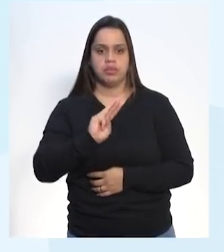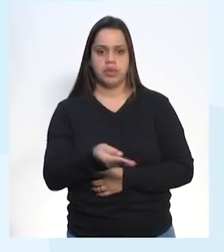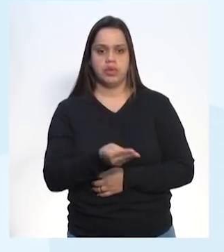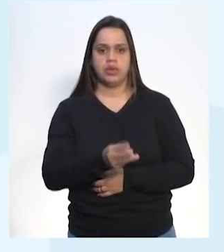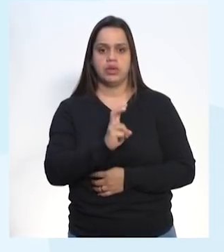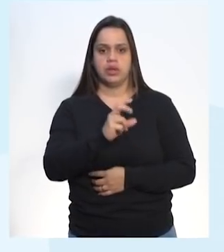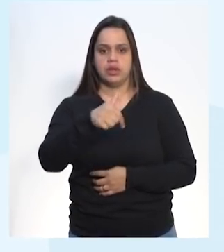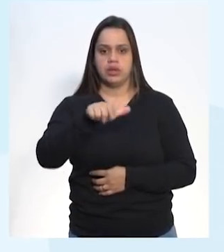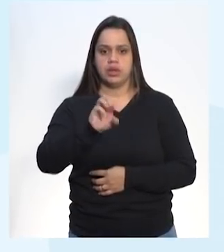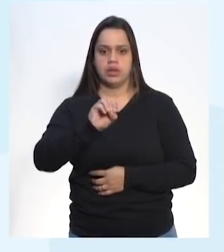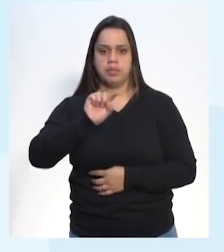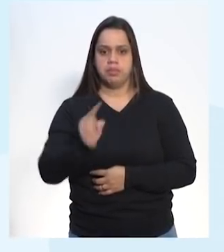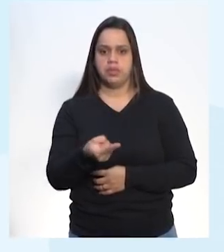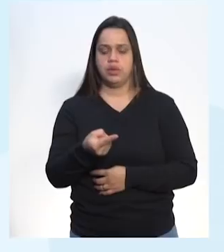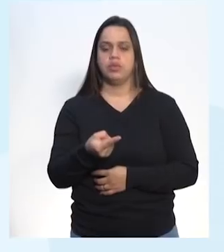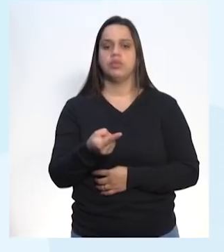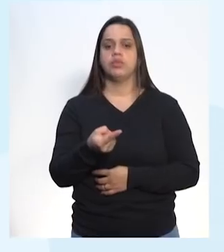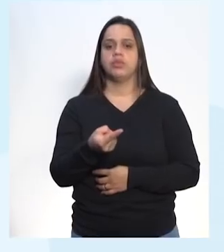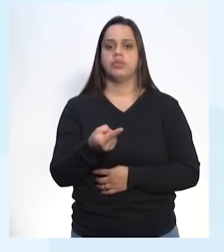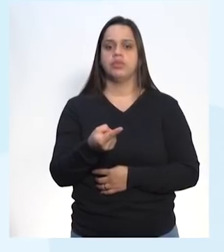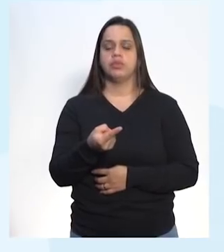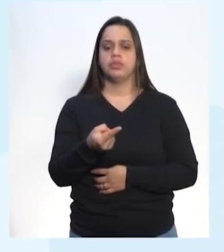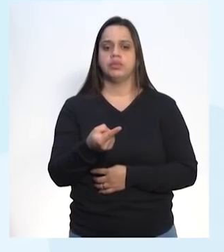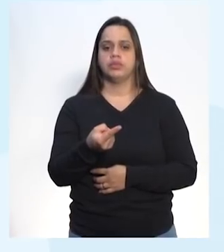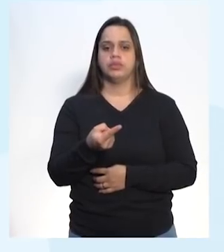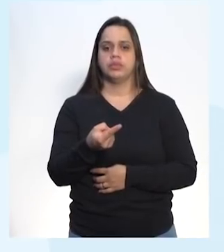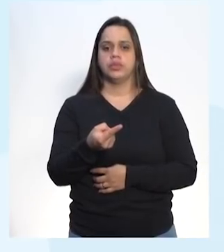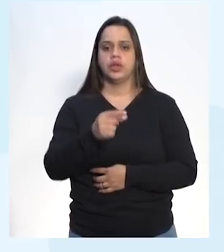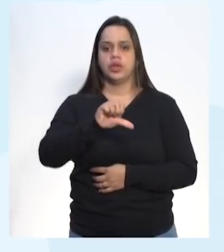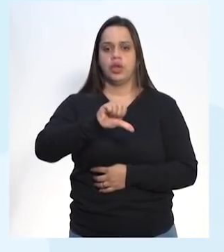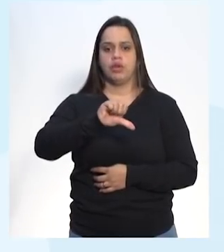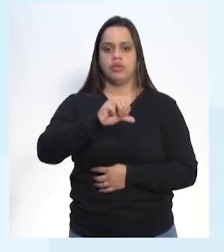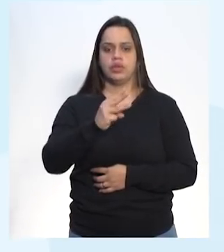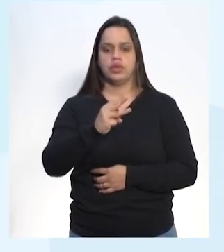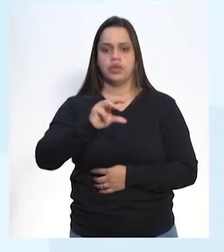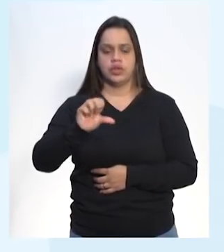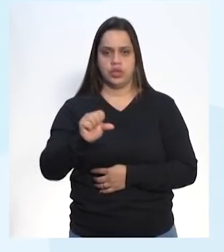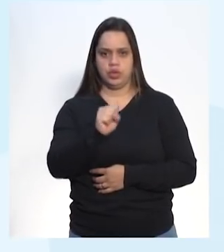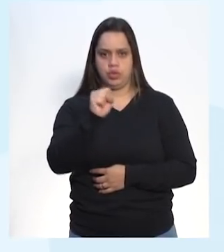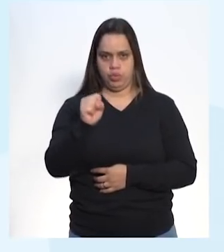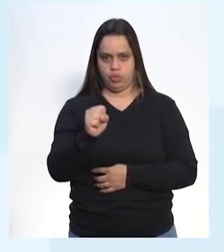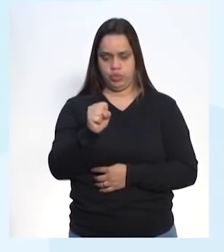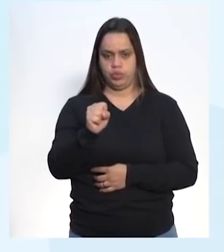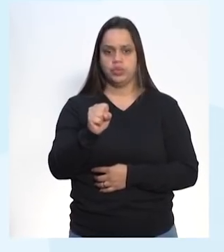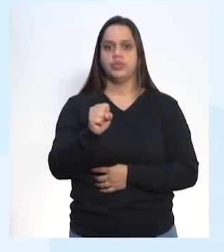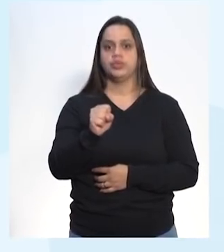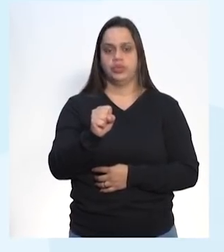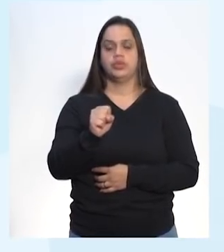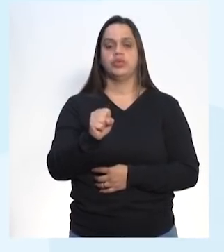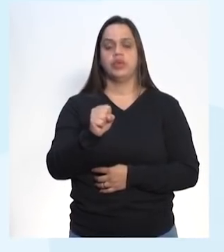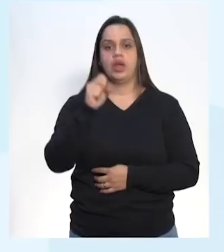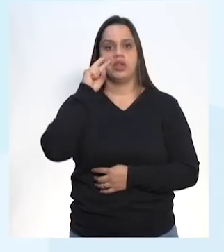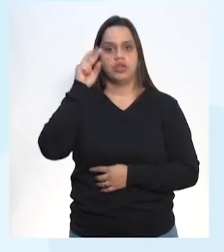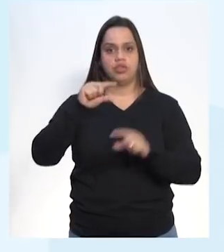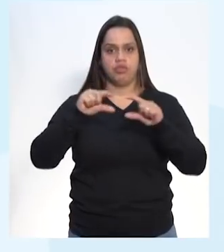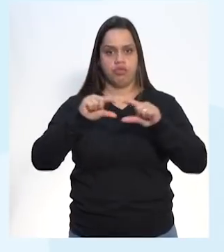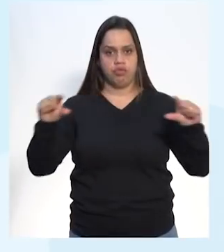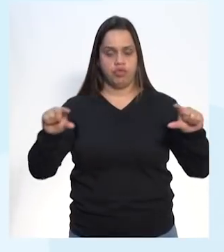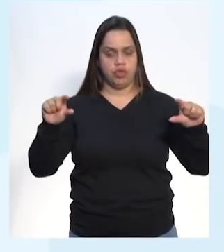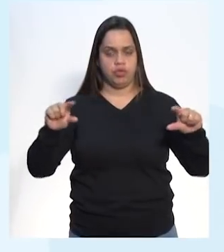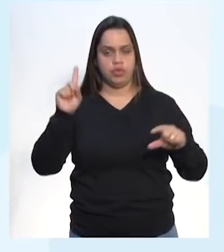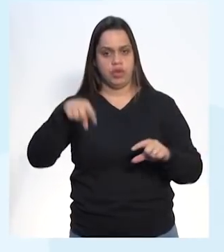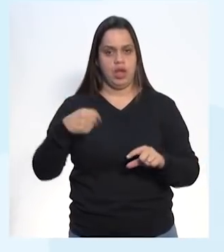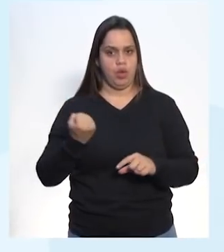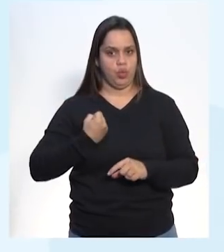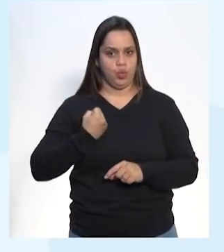570 milhões... Mil, desculpa, e 938 unidades ali no contexto desse número.